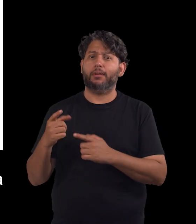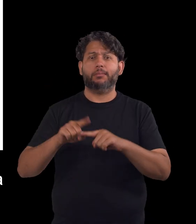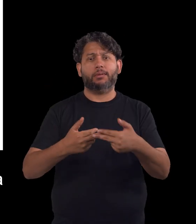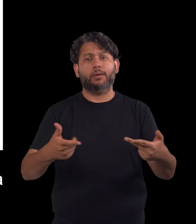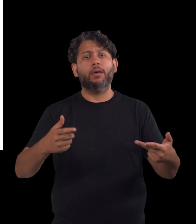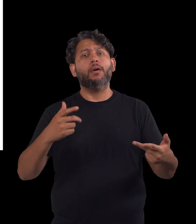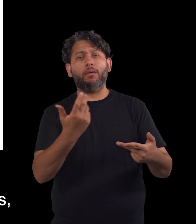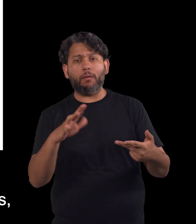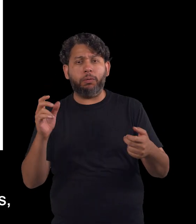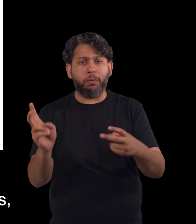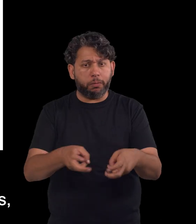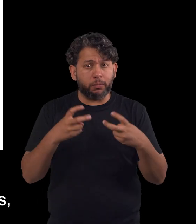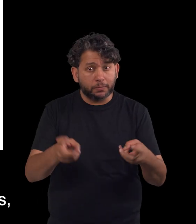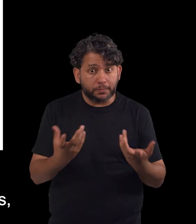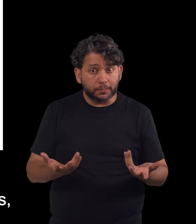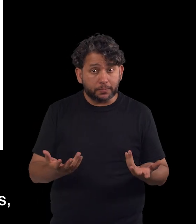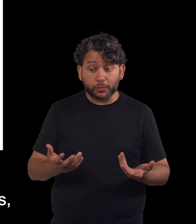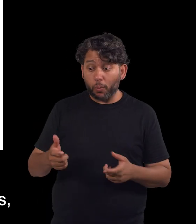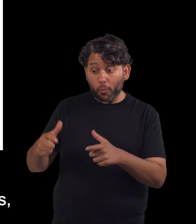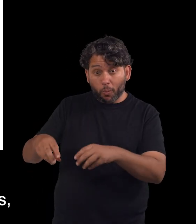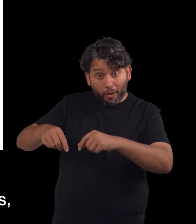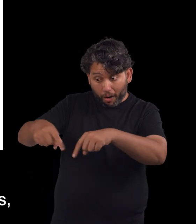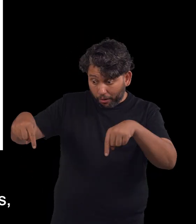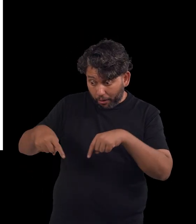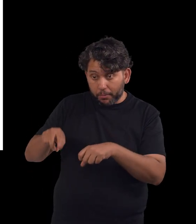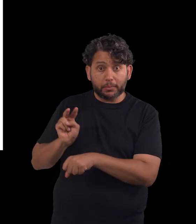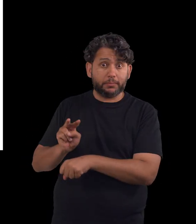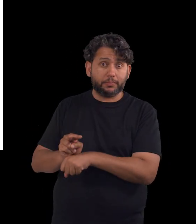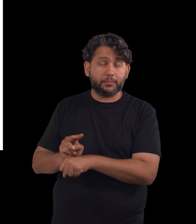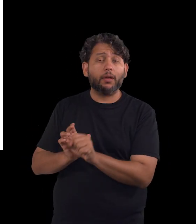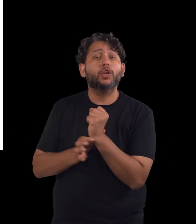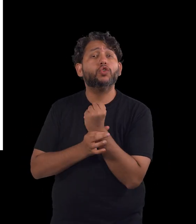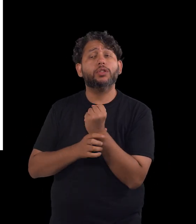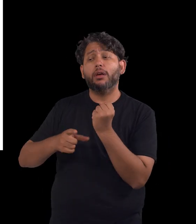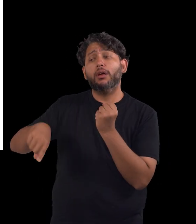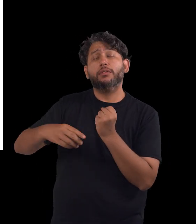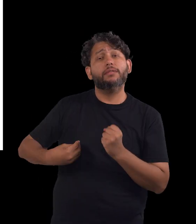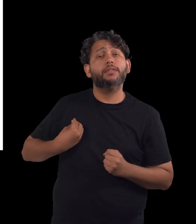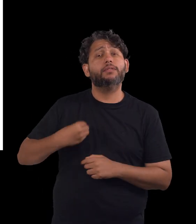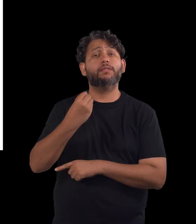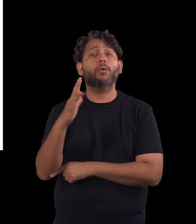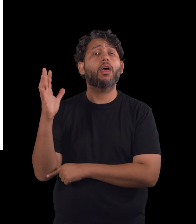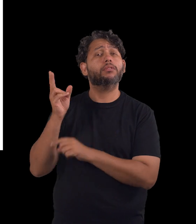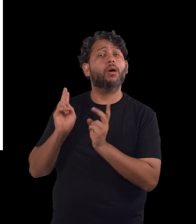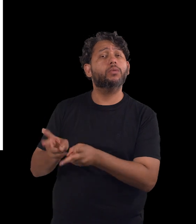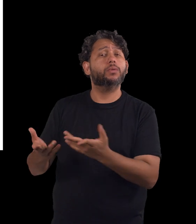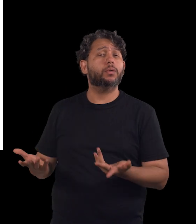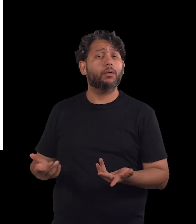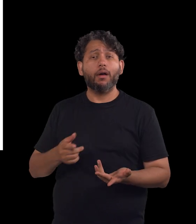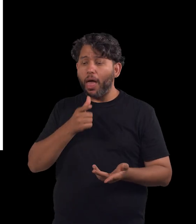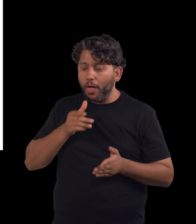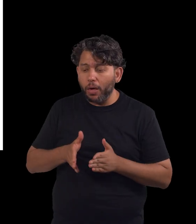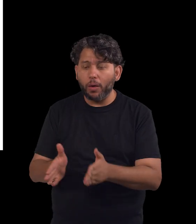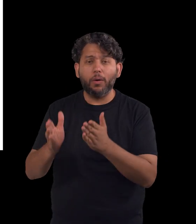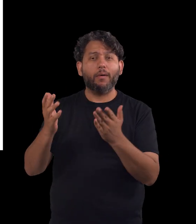dos recursos, a necessidade de criar áreas protegidas, a fim de garantir a sobrevivência de florestas,